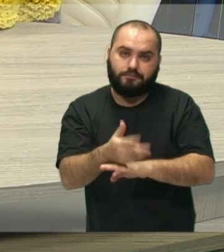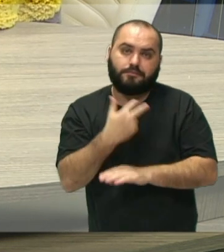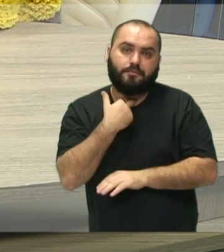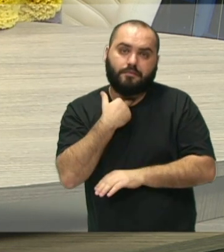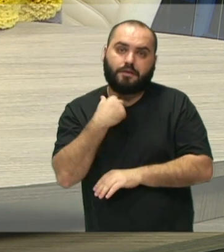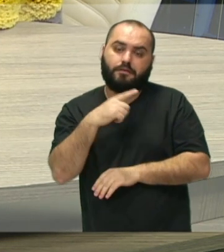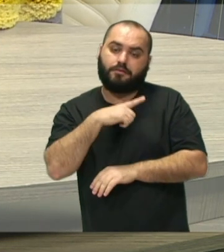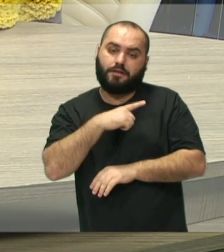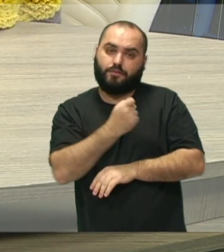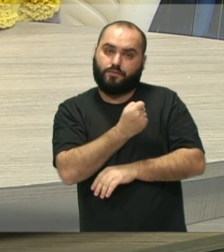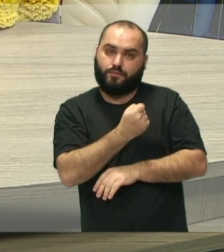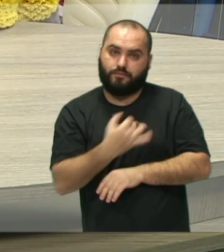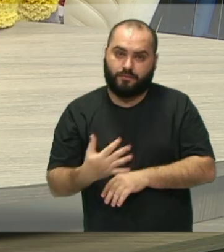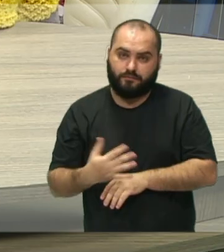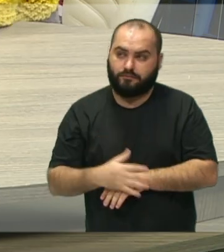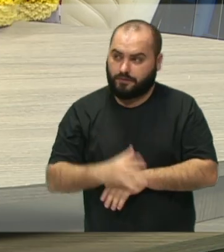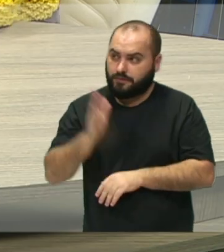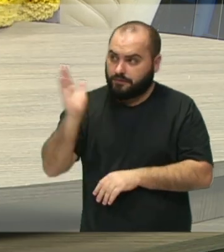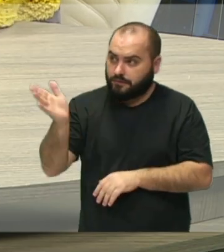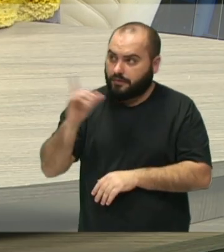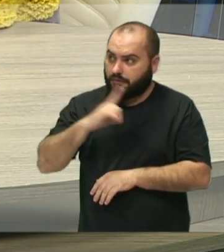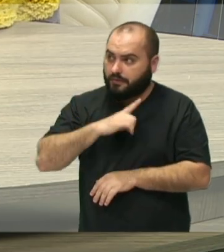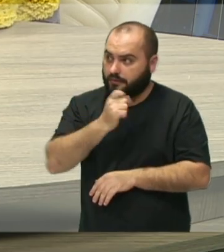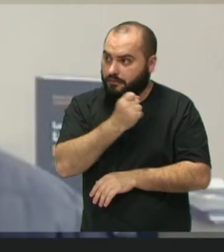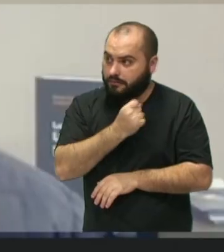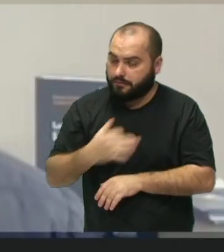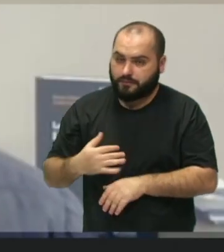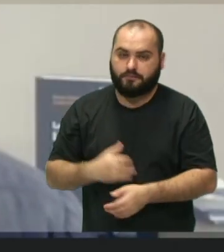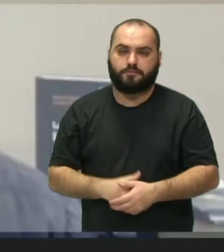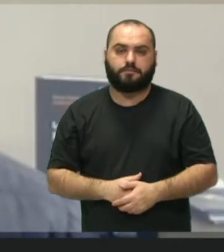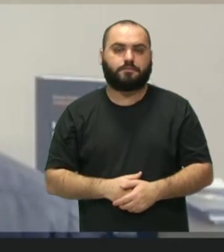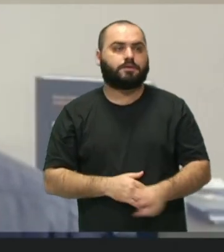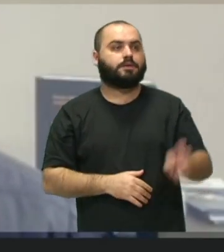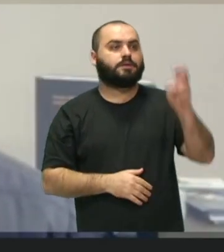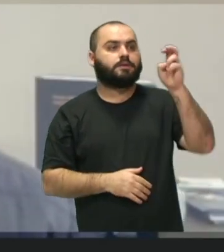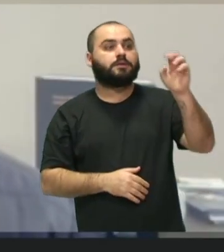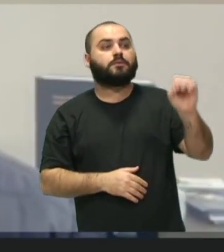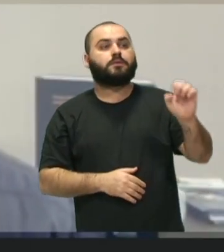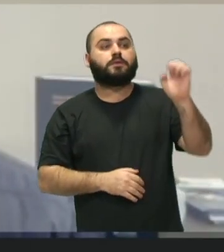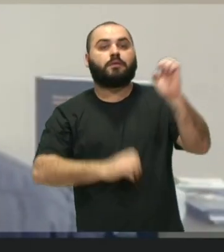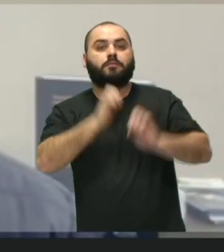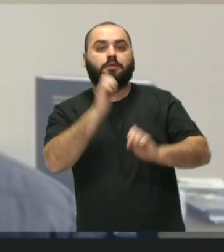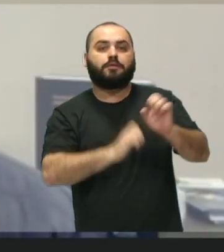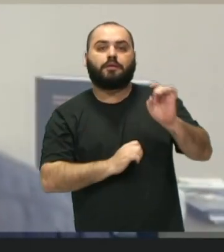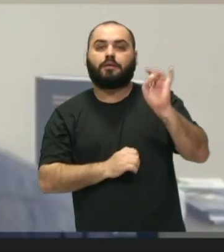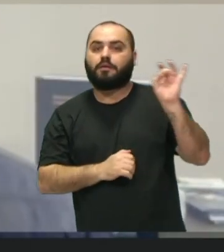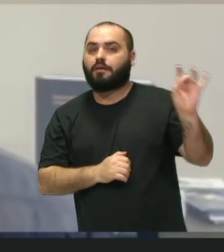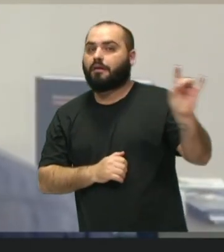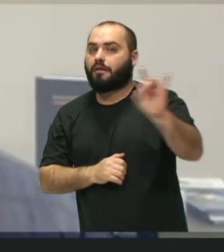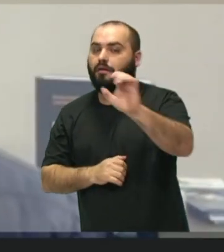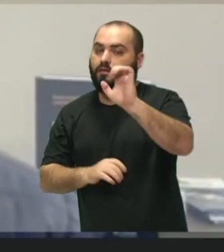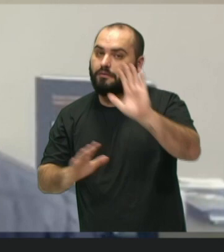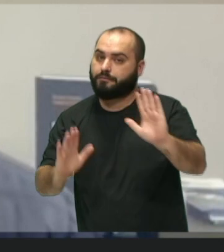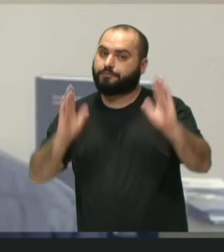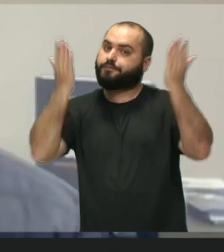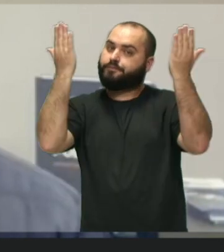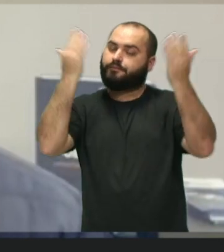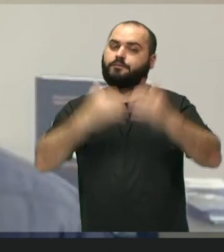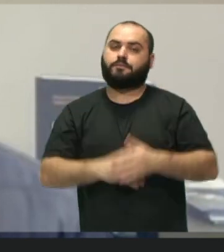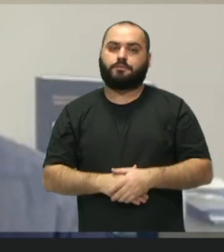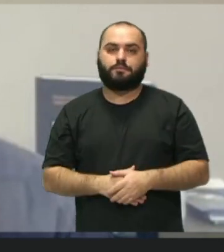número limitado. Você já tem esse número em mente? São 50 empresas para cada evento limitado, né?